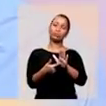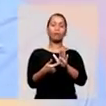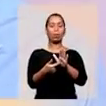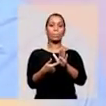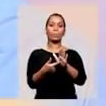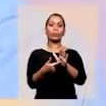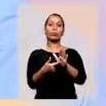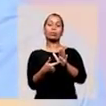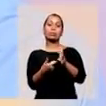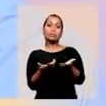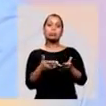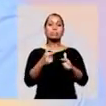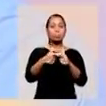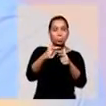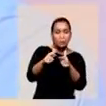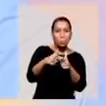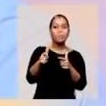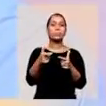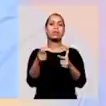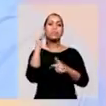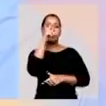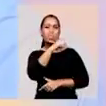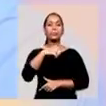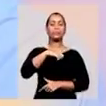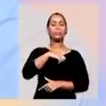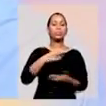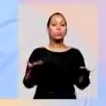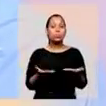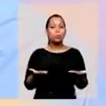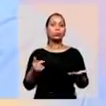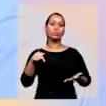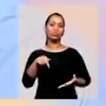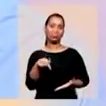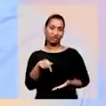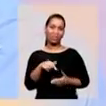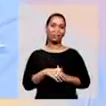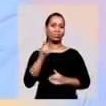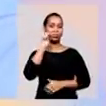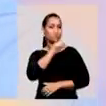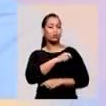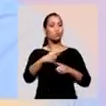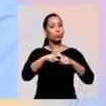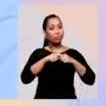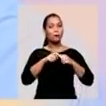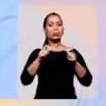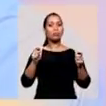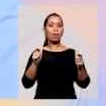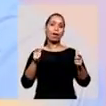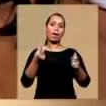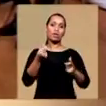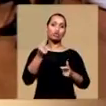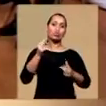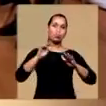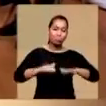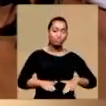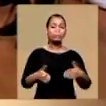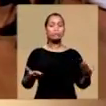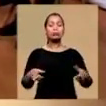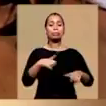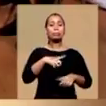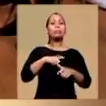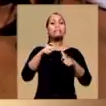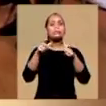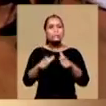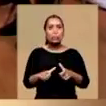assim, desse problema, dessa dificuldade que a gente tem hoje por conta da recessão. E ainda espaço,